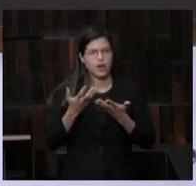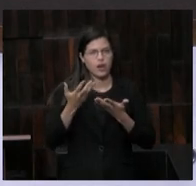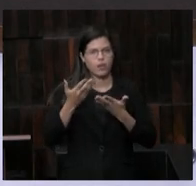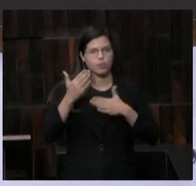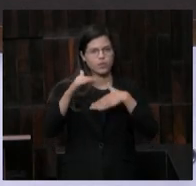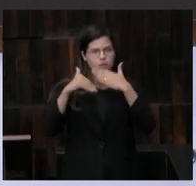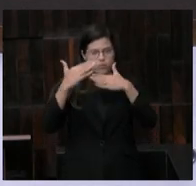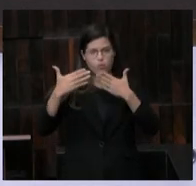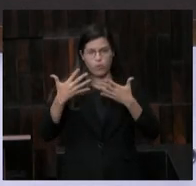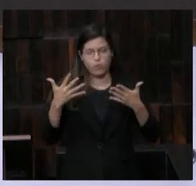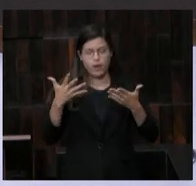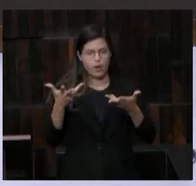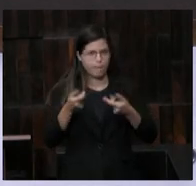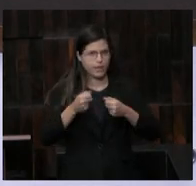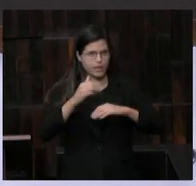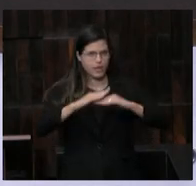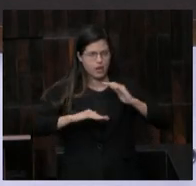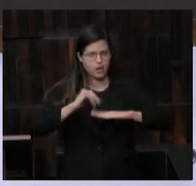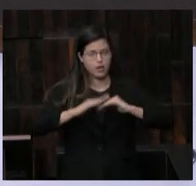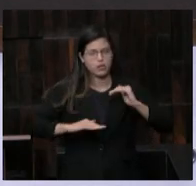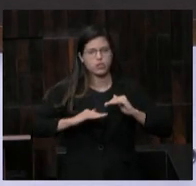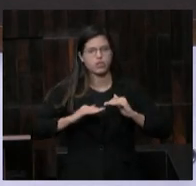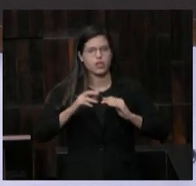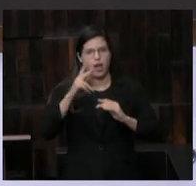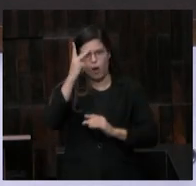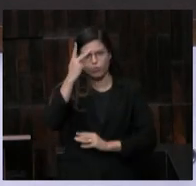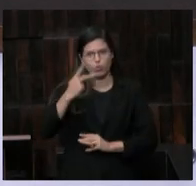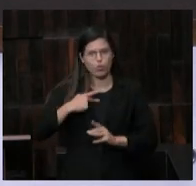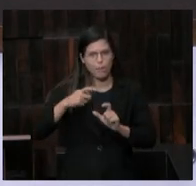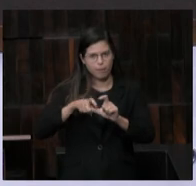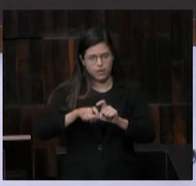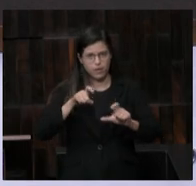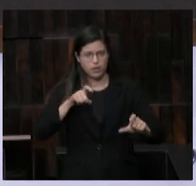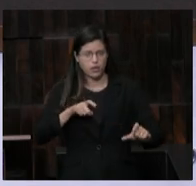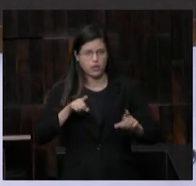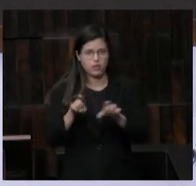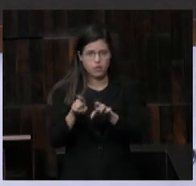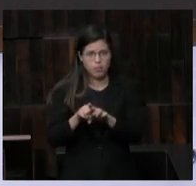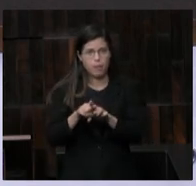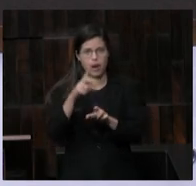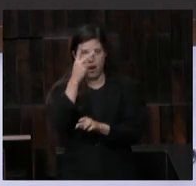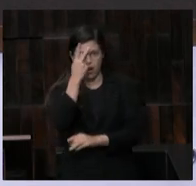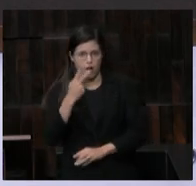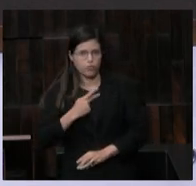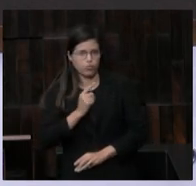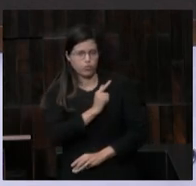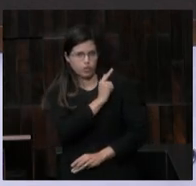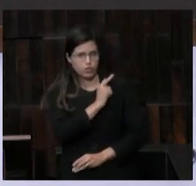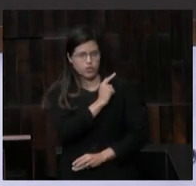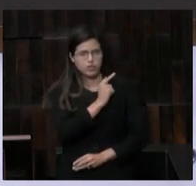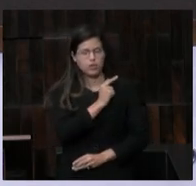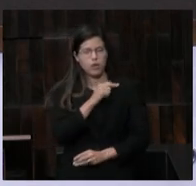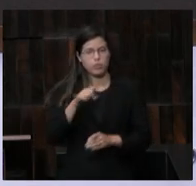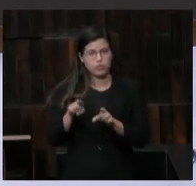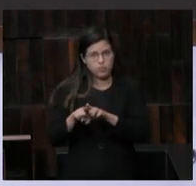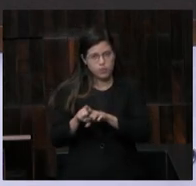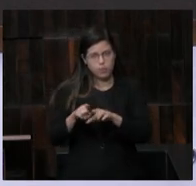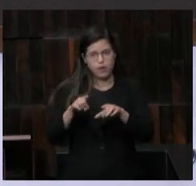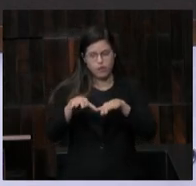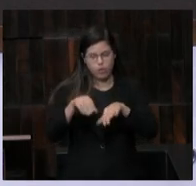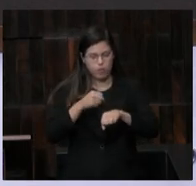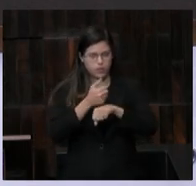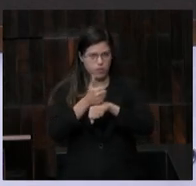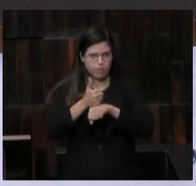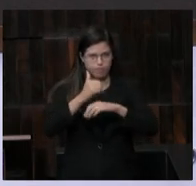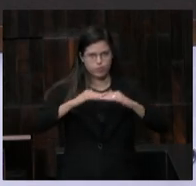habilidades, desenvolver autonomia, autogestão, autodeterminação e também a formação profissional, inclusão no mercado